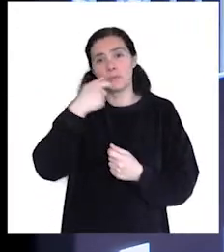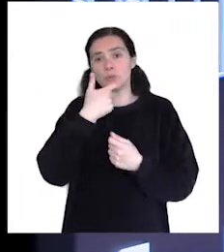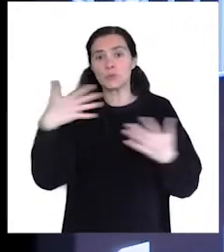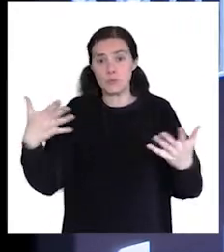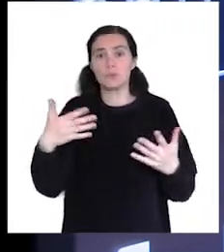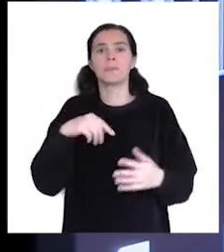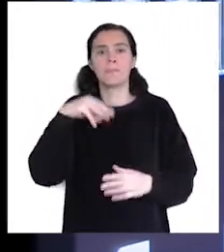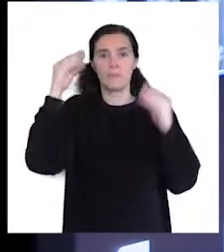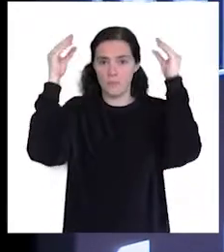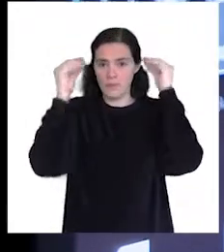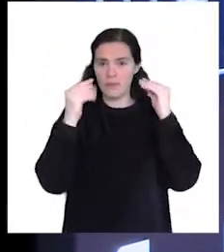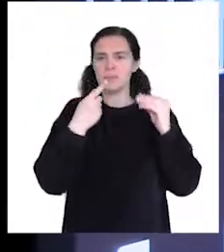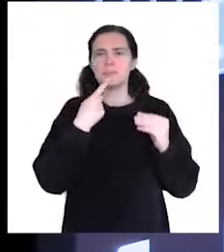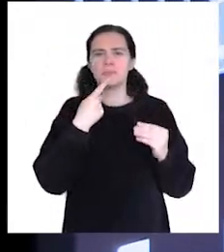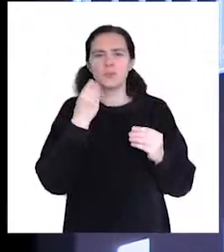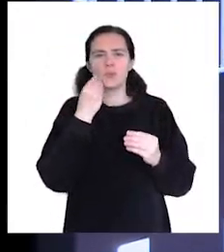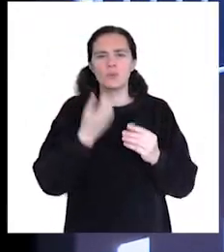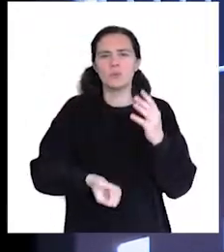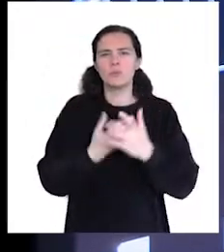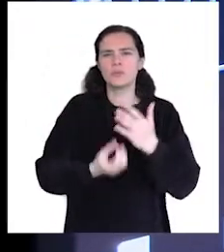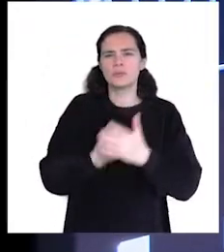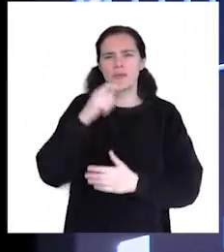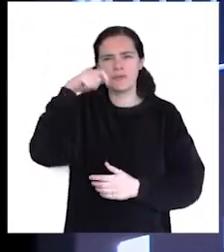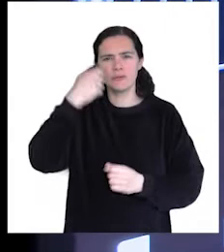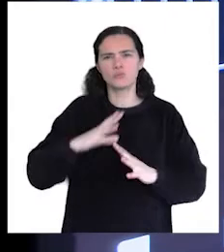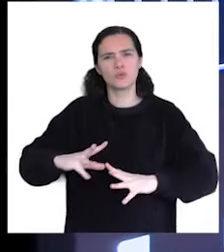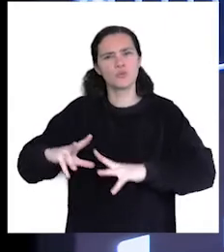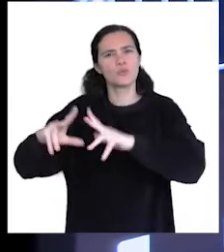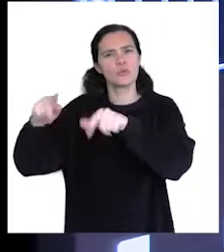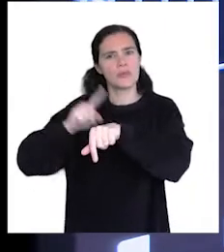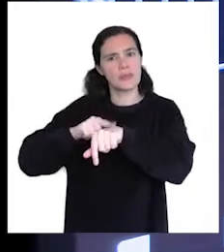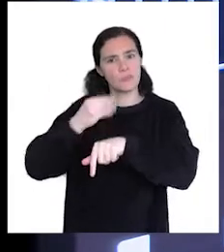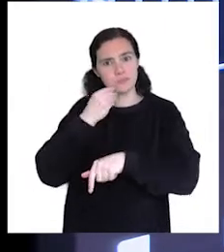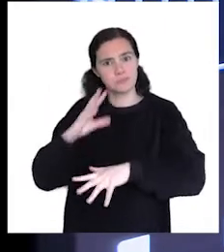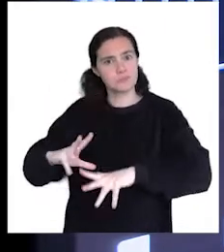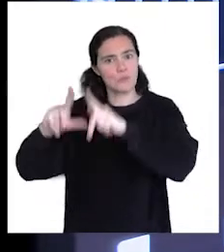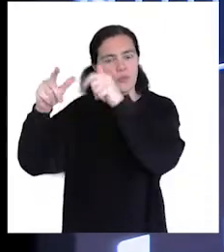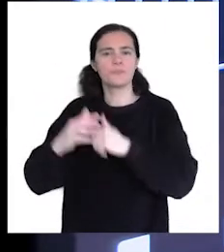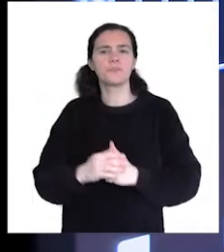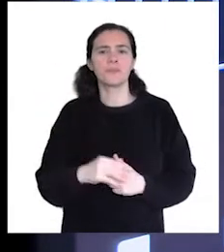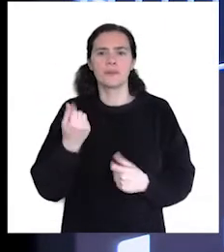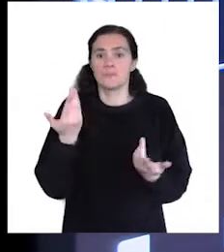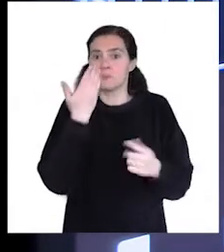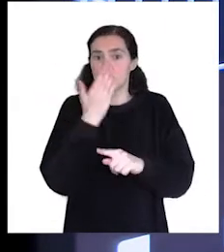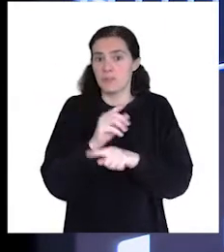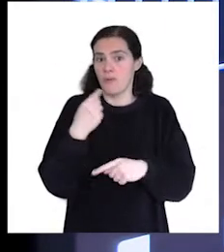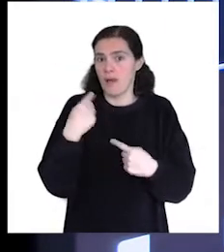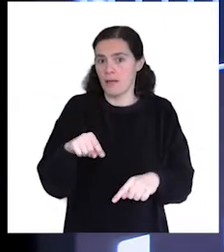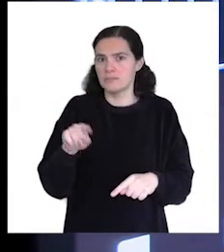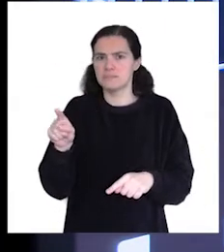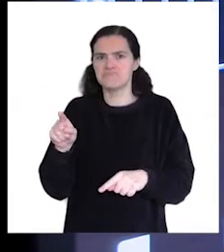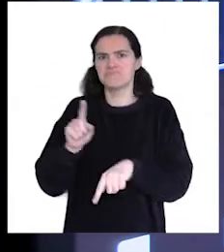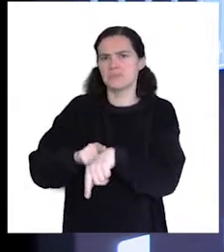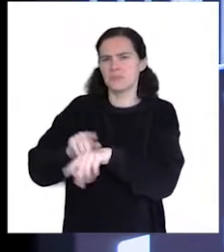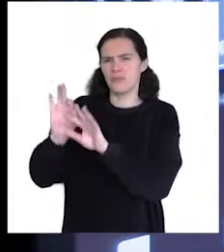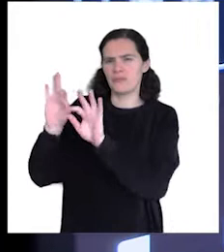de Manuel de Oliveira e perceber como essa produção fílmica foi evoluindo ao longo do tempo. Constata-se, por exemplo, que